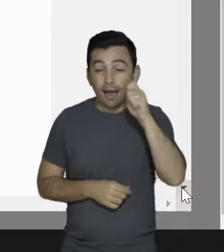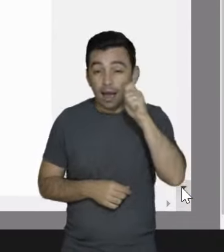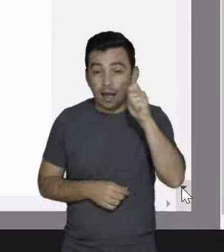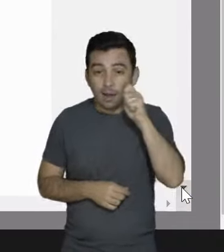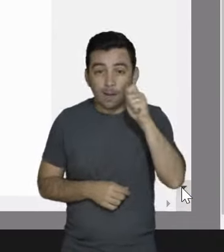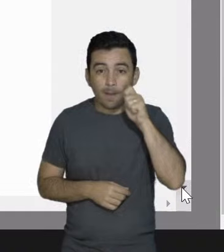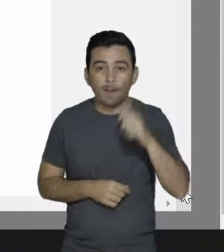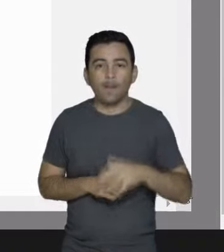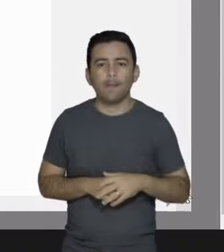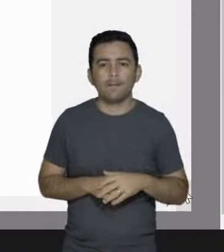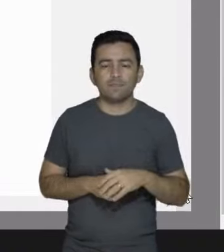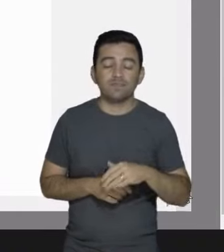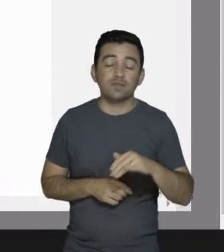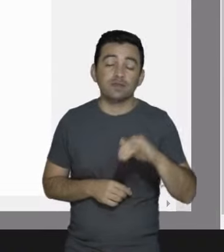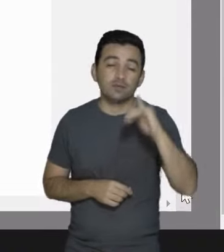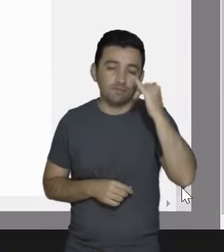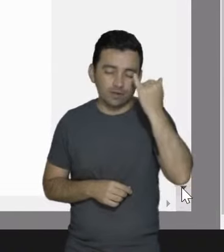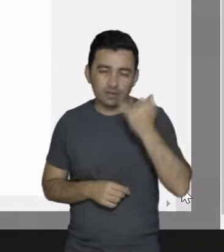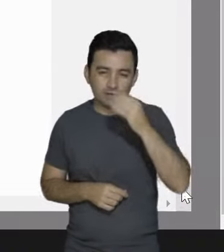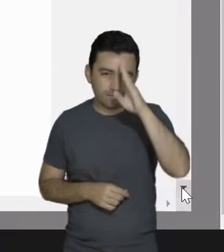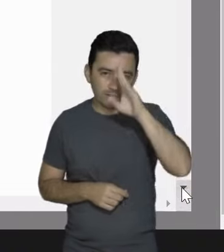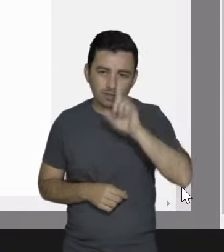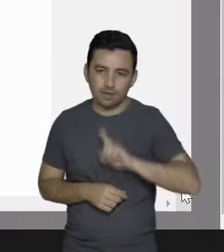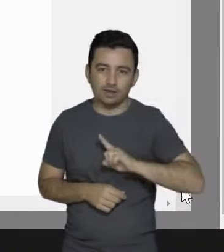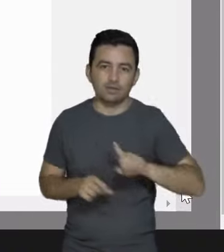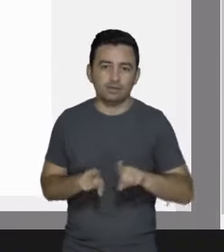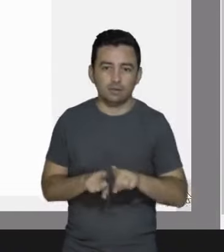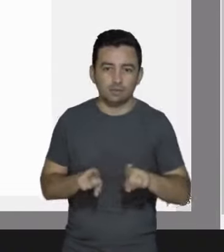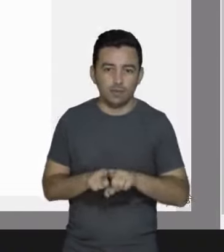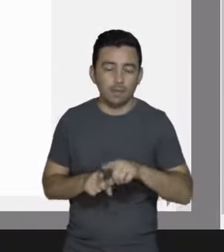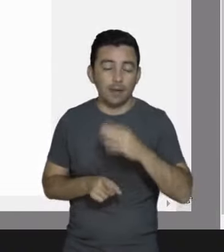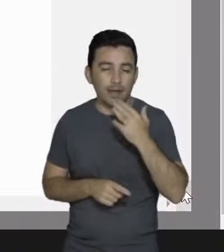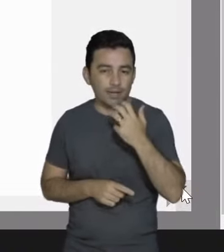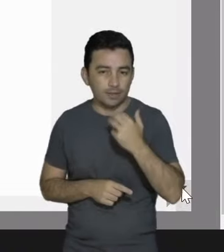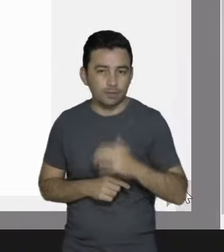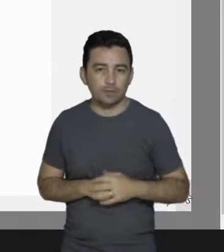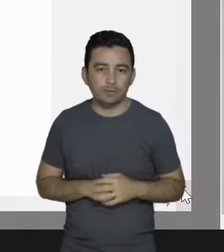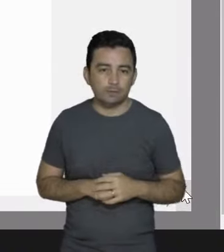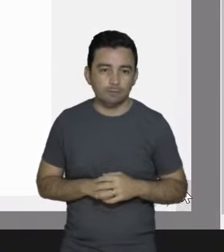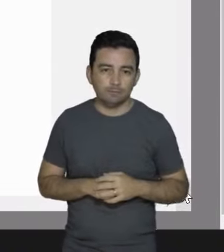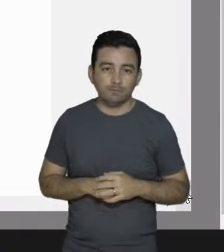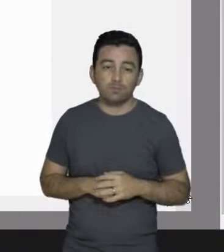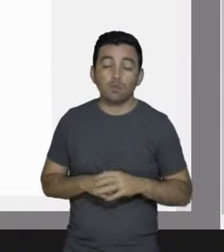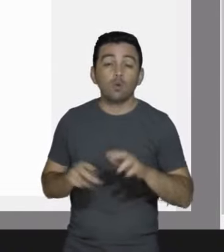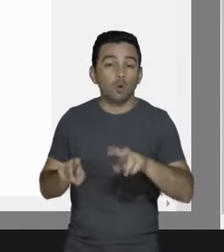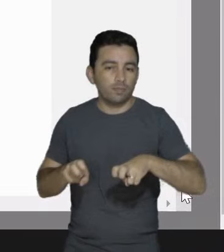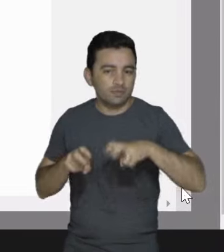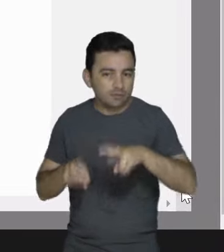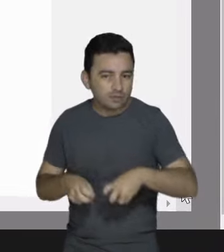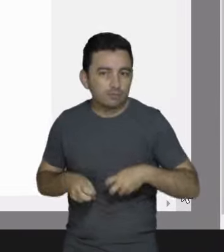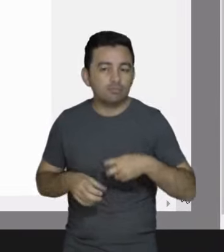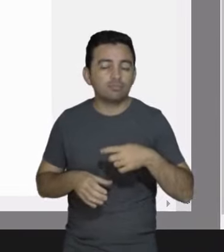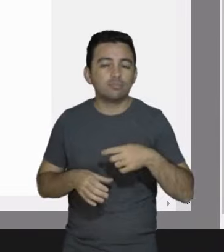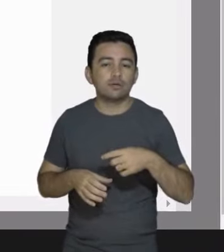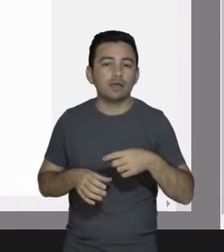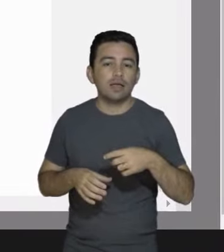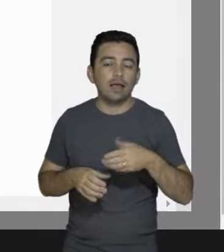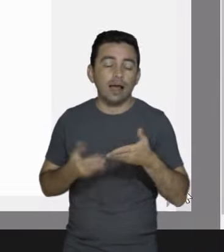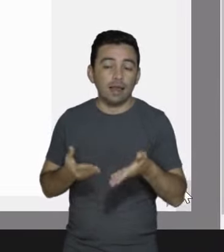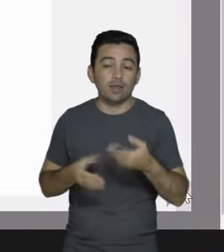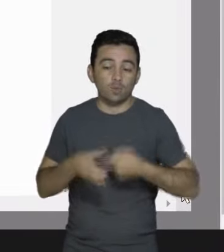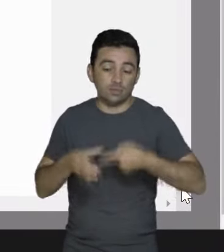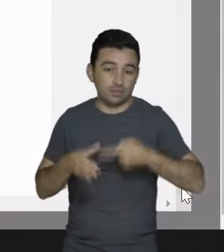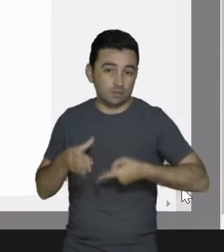Deputado ivanats deputado Fernando Klein Deputado Marquito comissão de saúde Deputado Lucas Neves Deputado